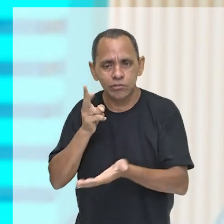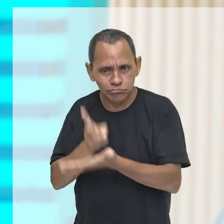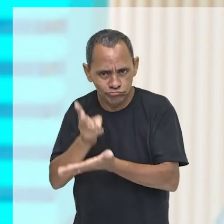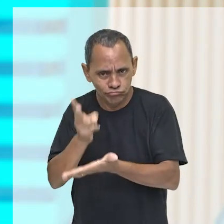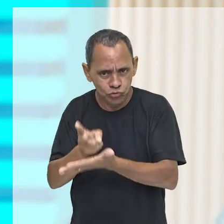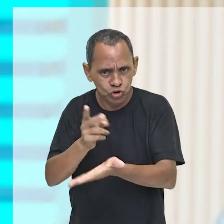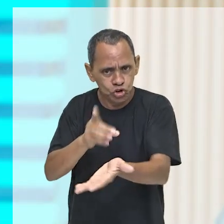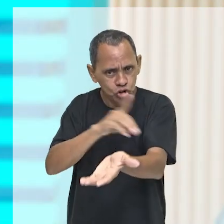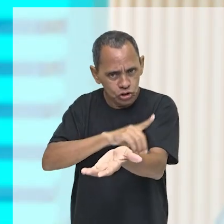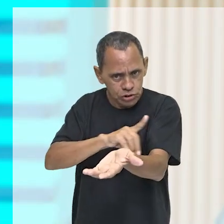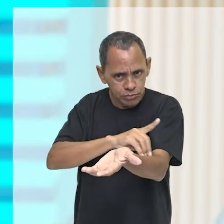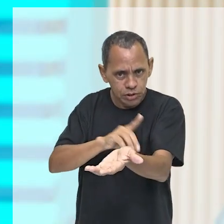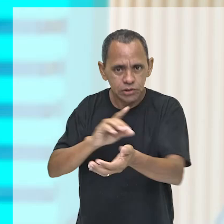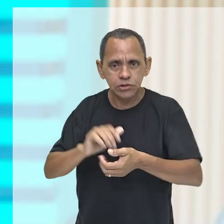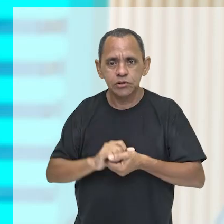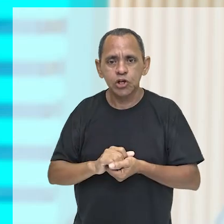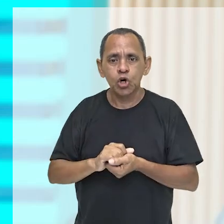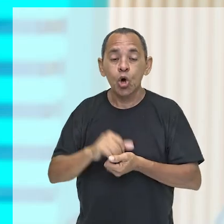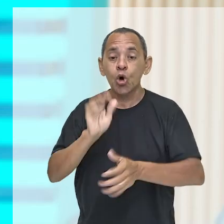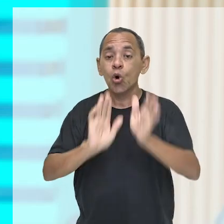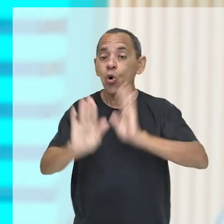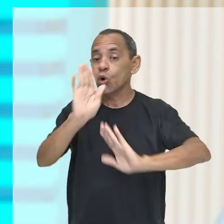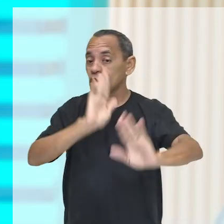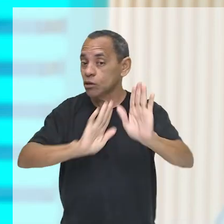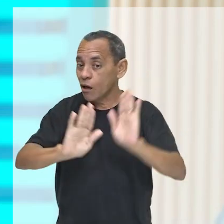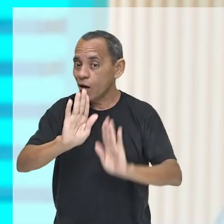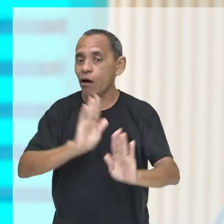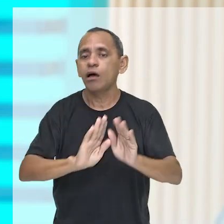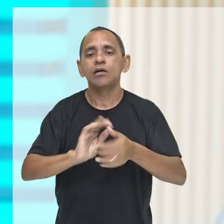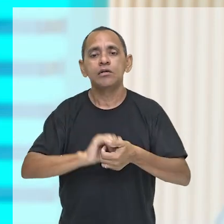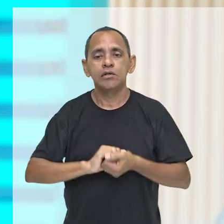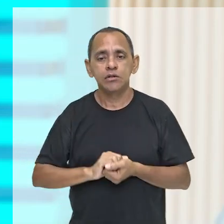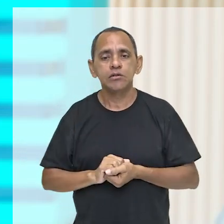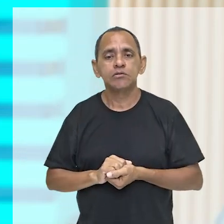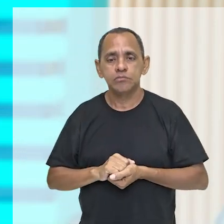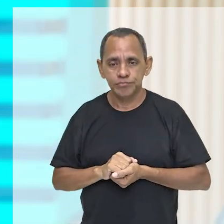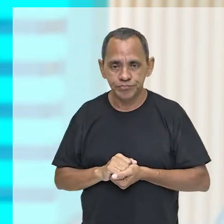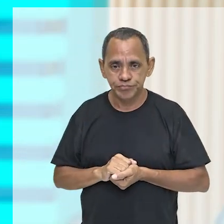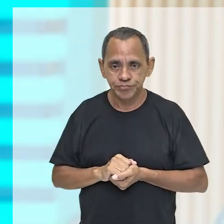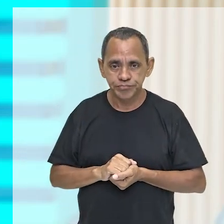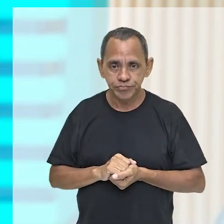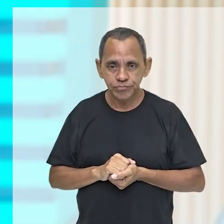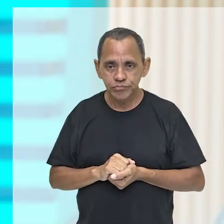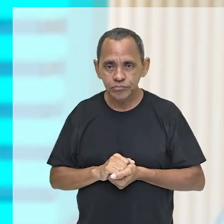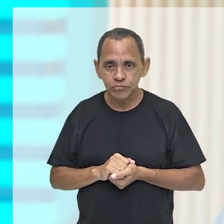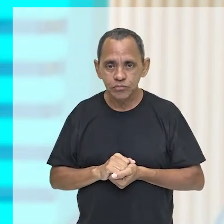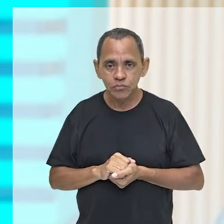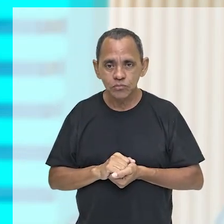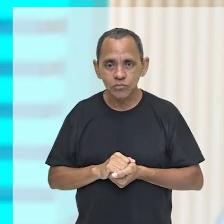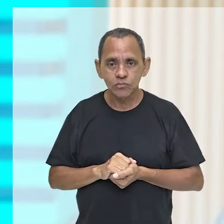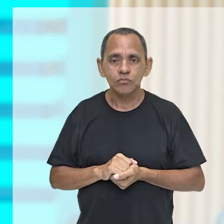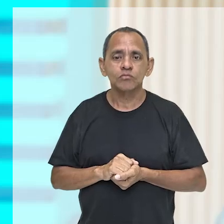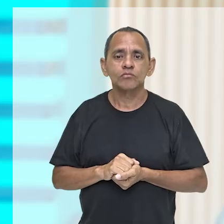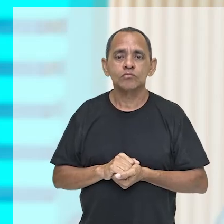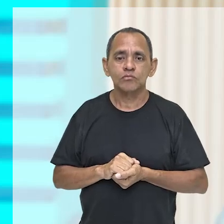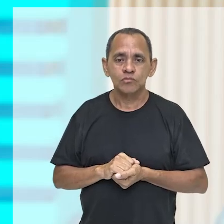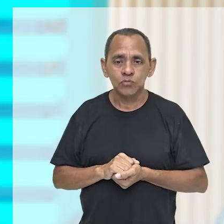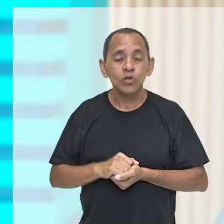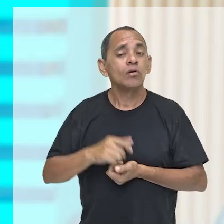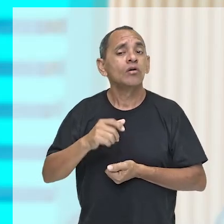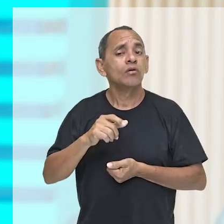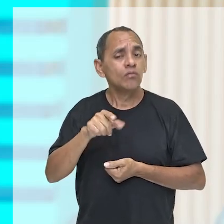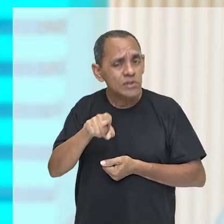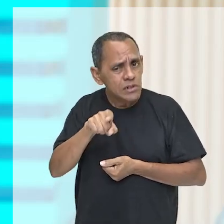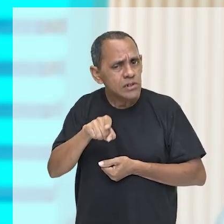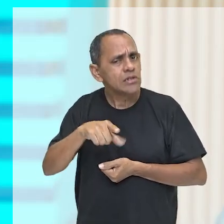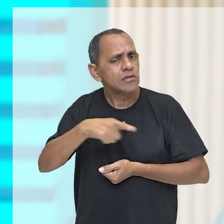com essa taxa elevada de açúcar no sangue, porque senão você vai causar uma série de problemas no